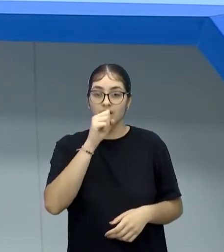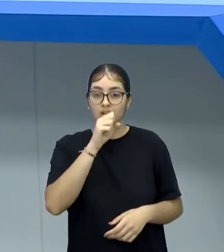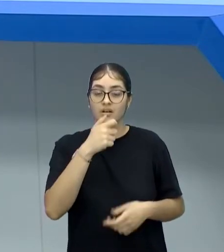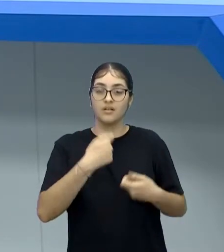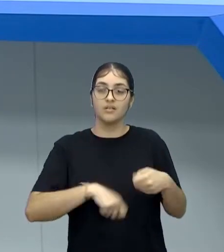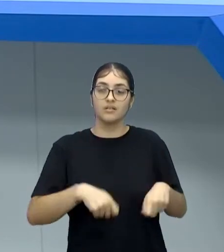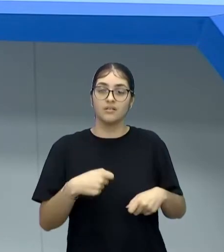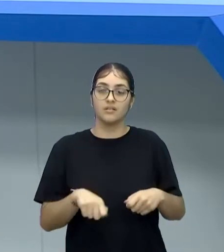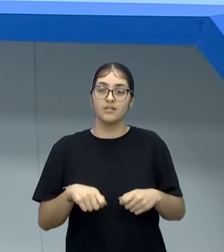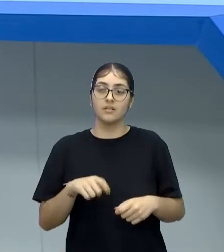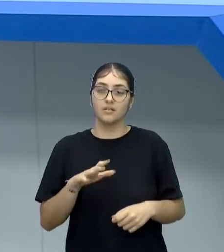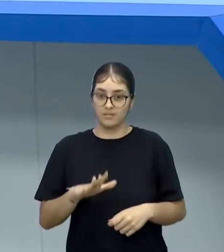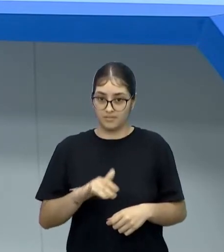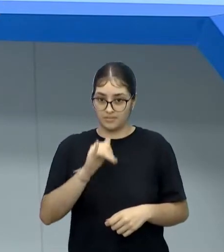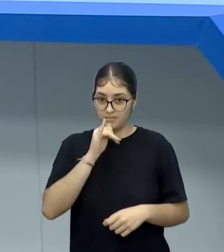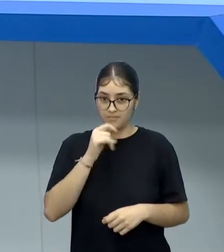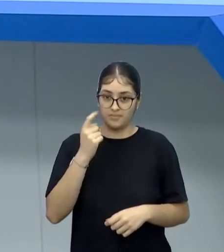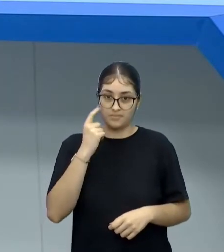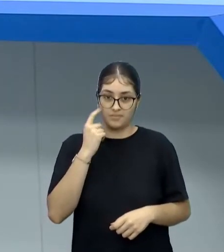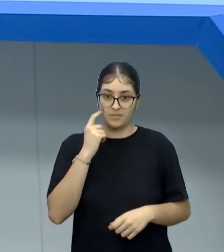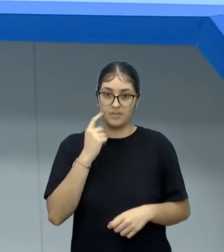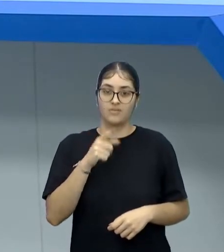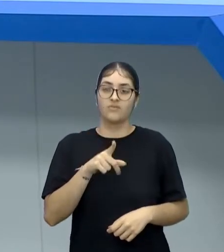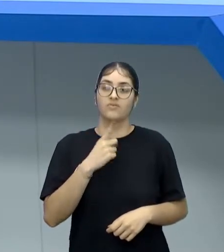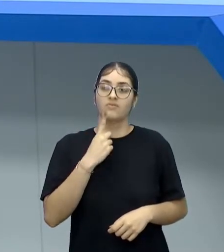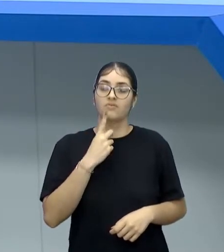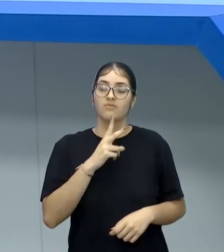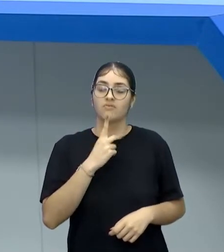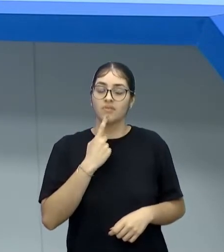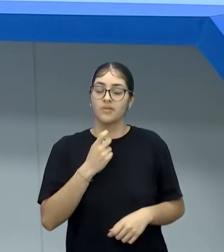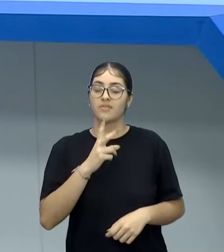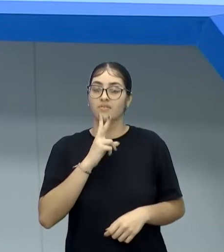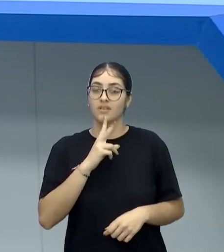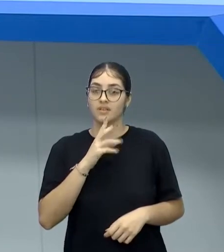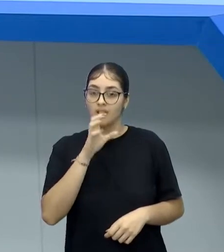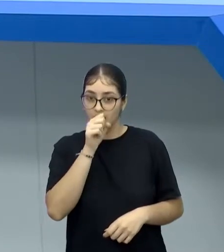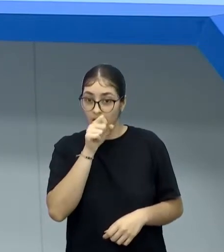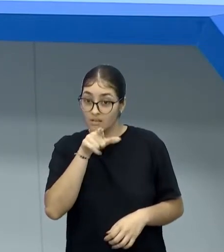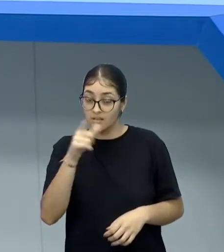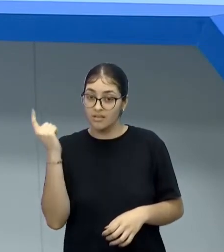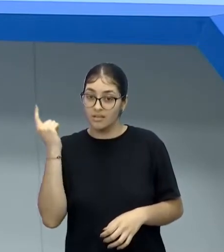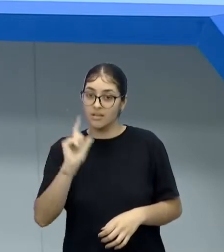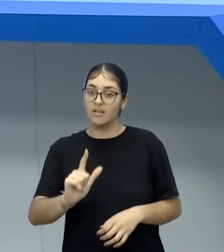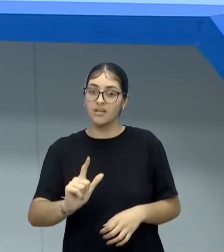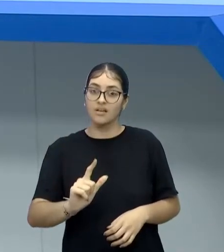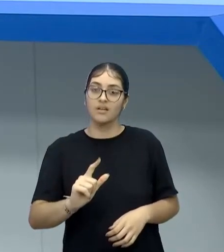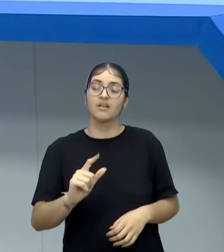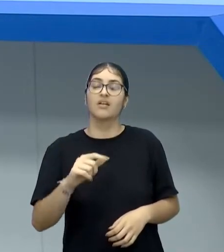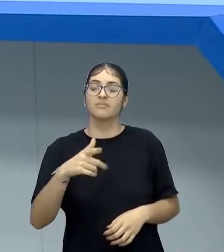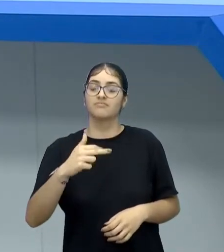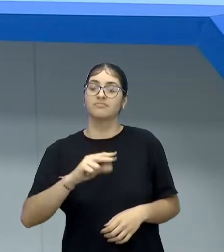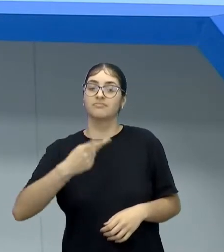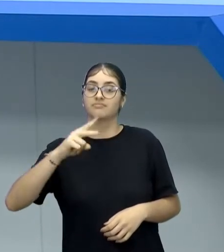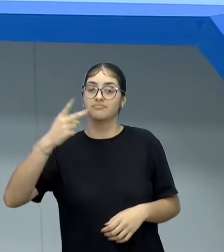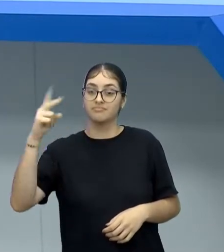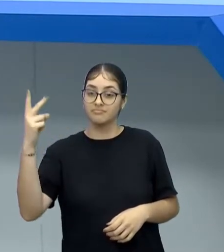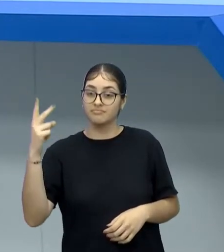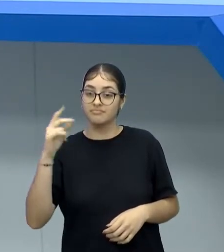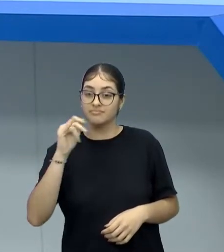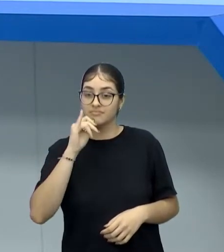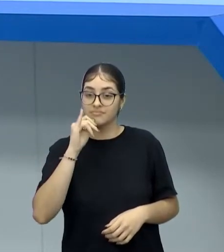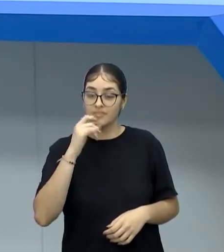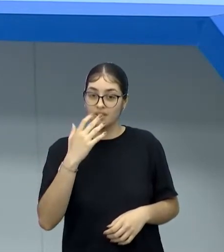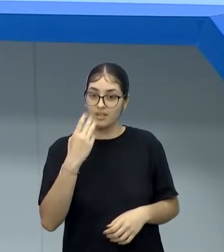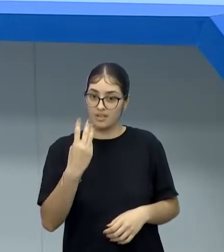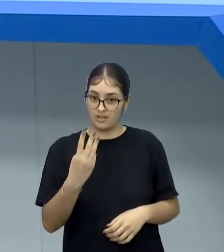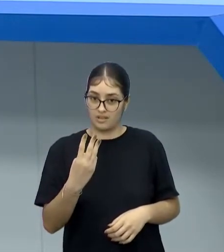que dizer, memorizar, vermelho, verde, laranja. Se você acertar, toca a musiquinha e ele aumenta mais uma cor. Então vai ficar, se apareceram 3